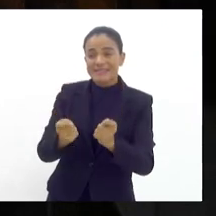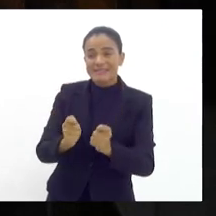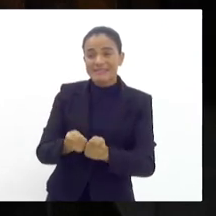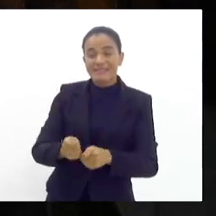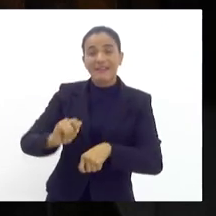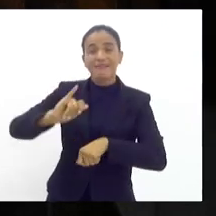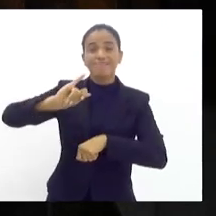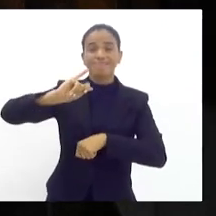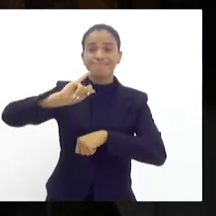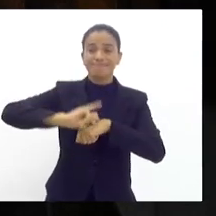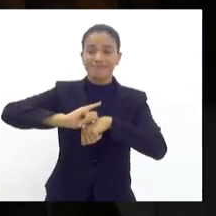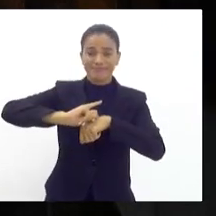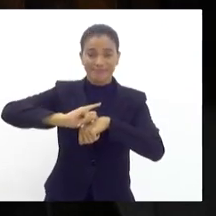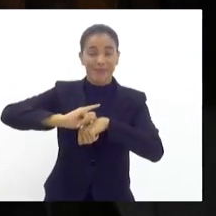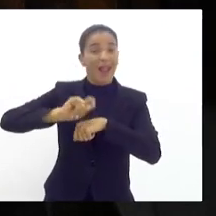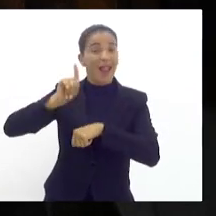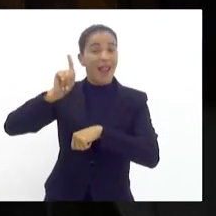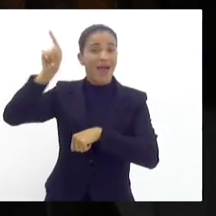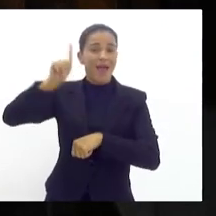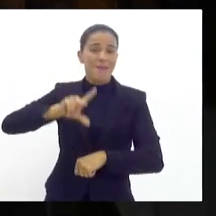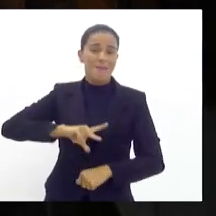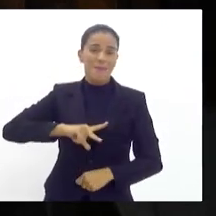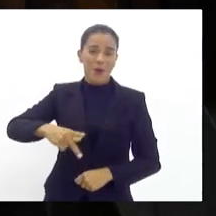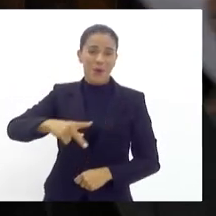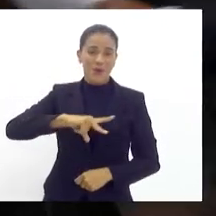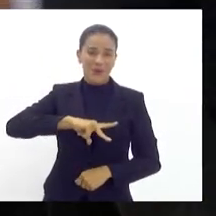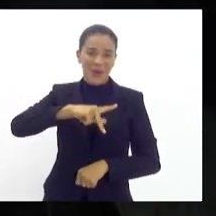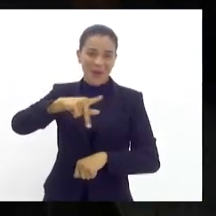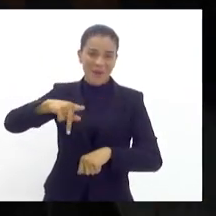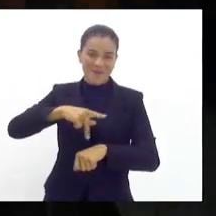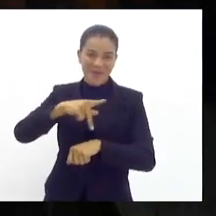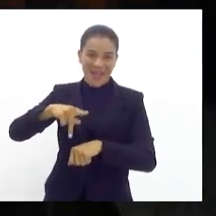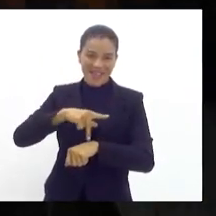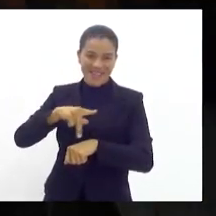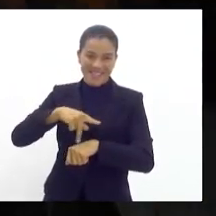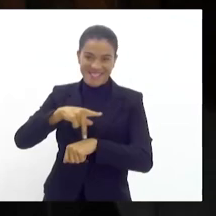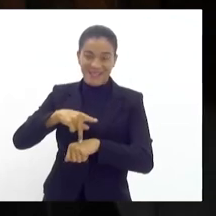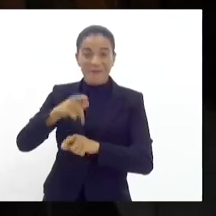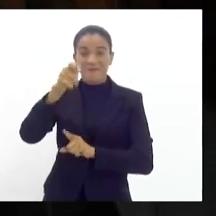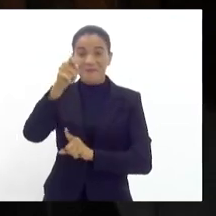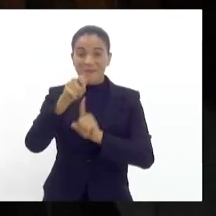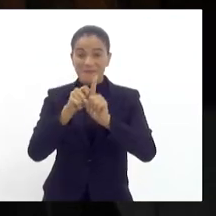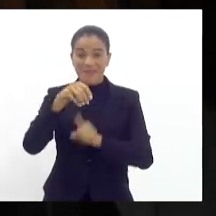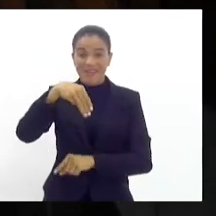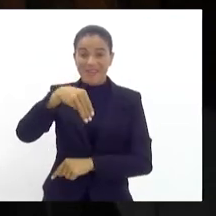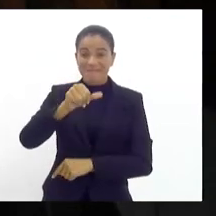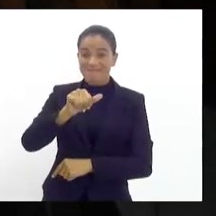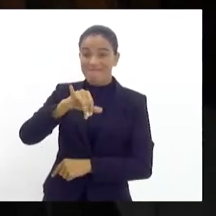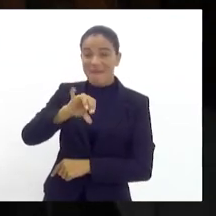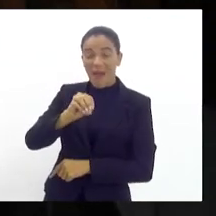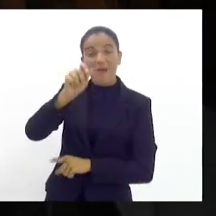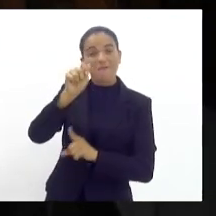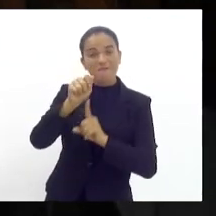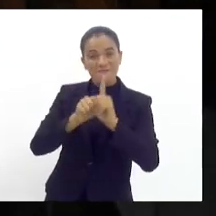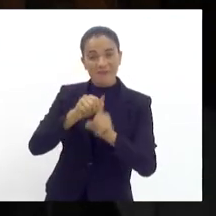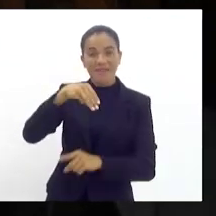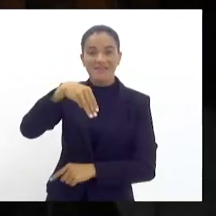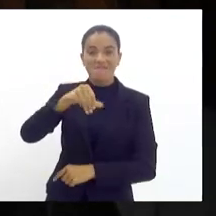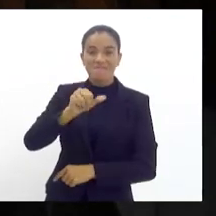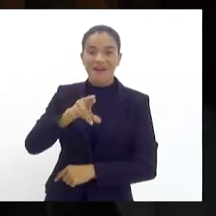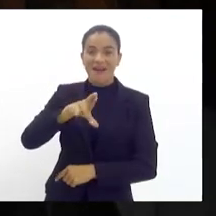estabelecida em Portugal e veio exatamente no mês de maio no mês de Maria